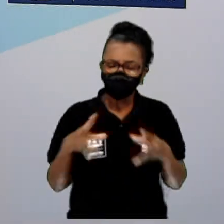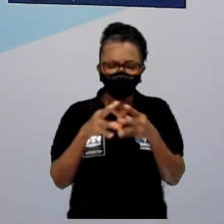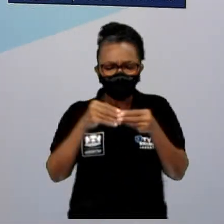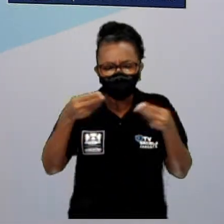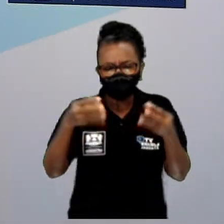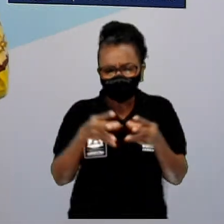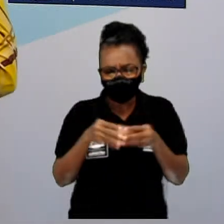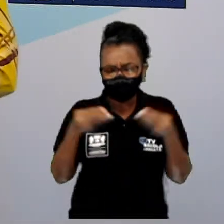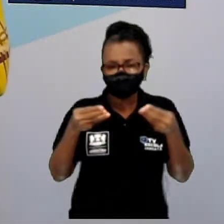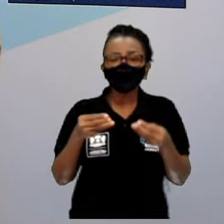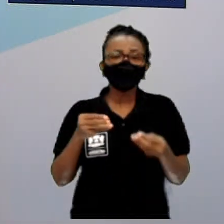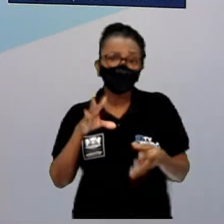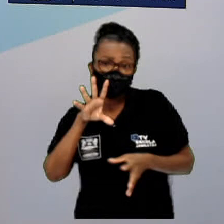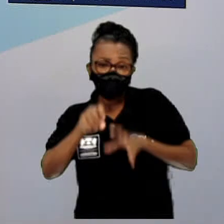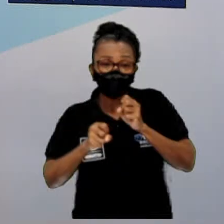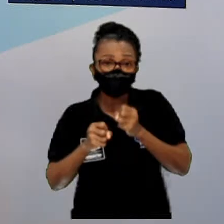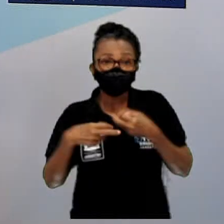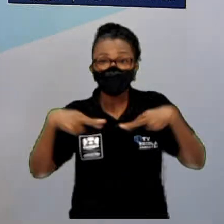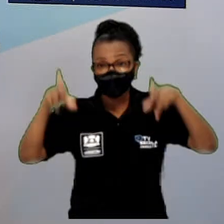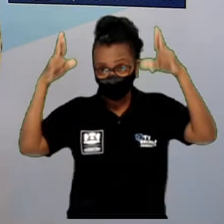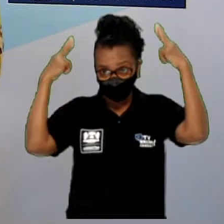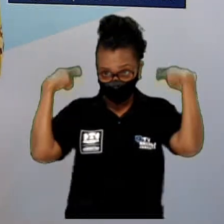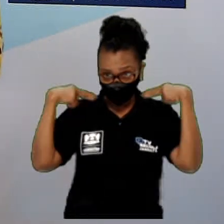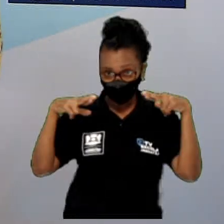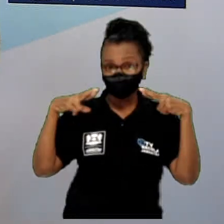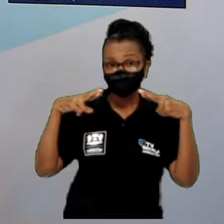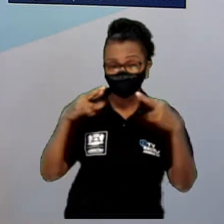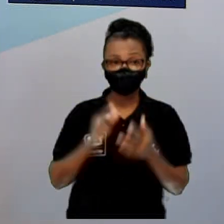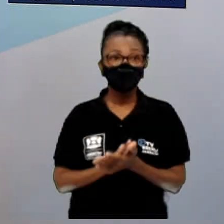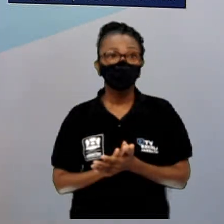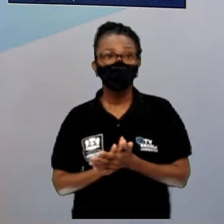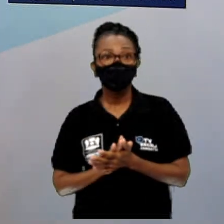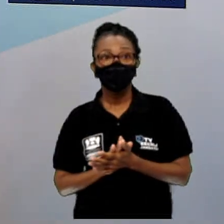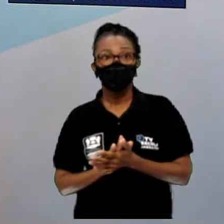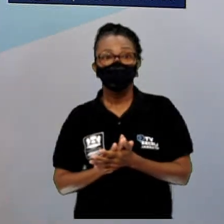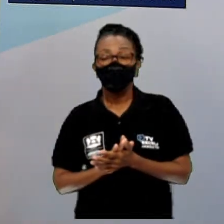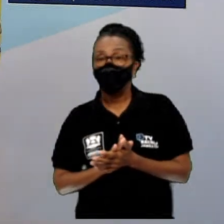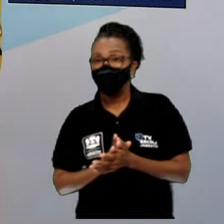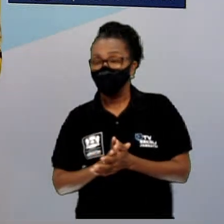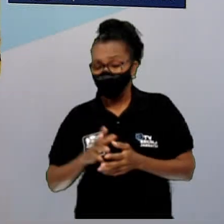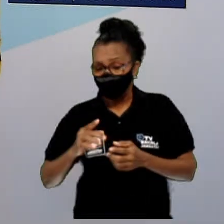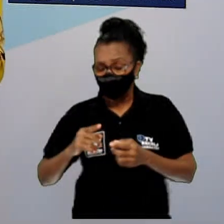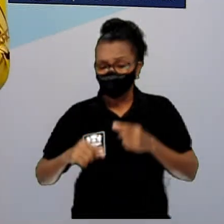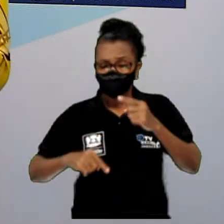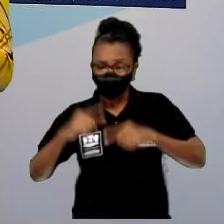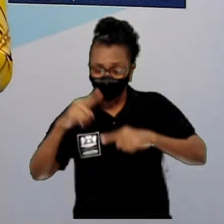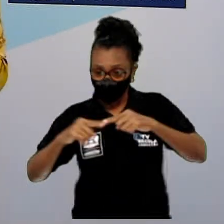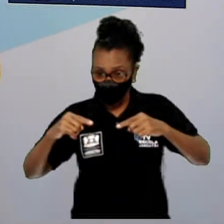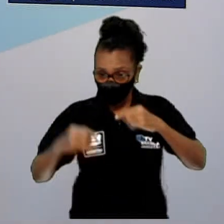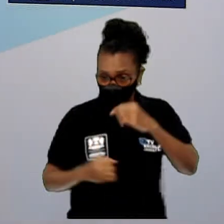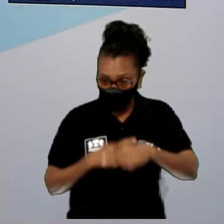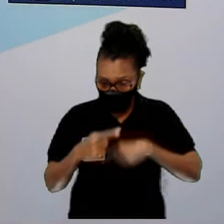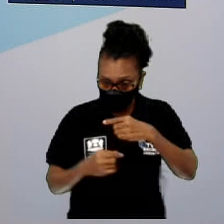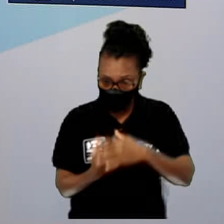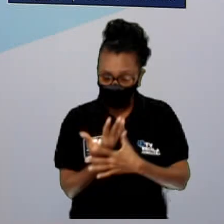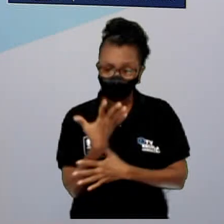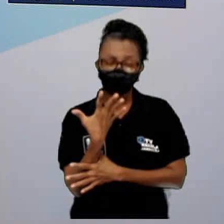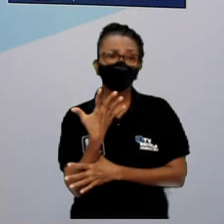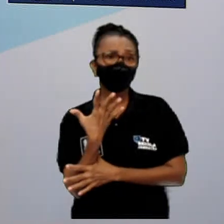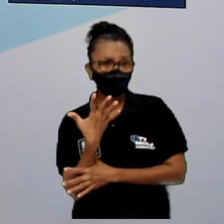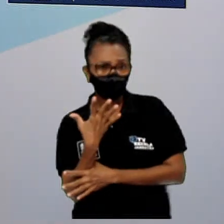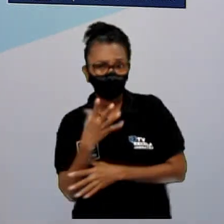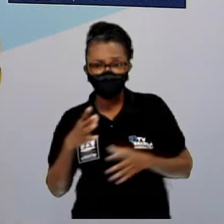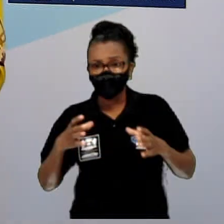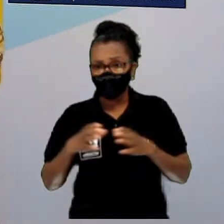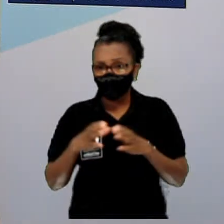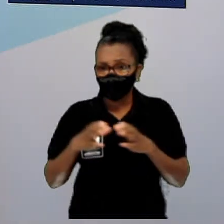ovelhas, dos carneiros, né? Matéria-prima vegetal, o látex é uma matéria-prima vegetal,